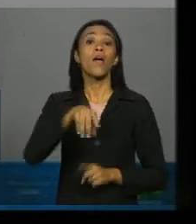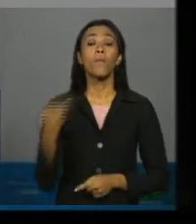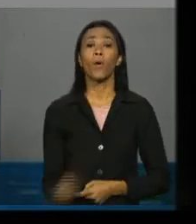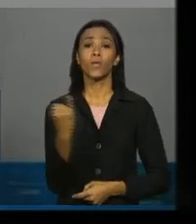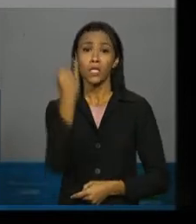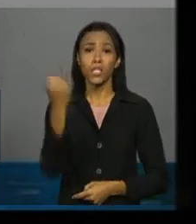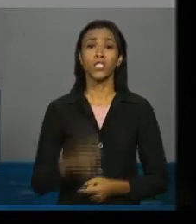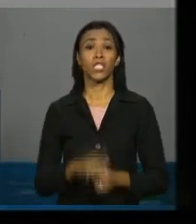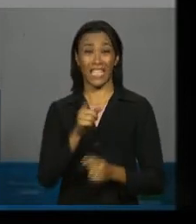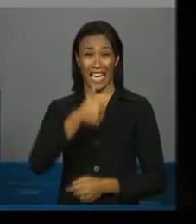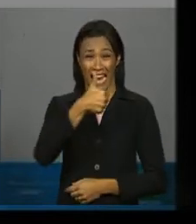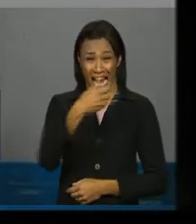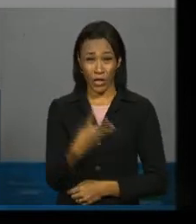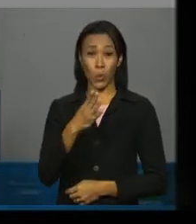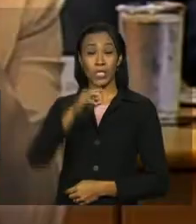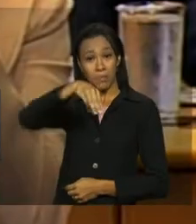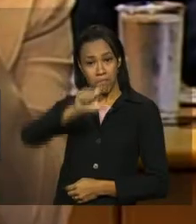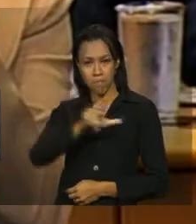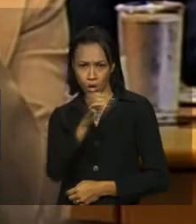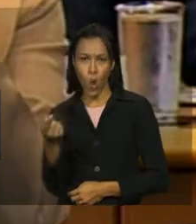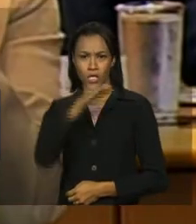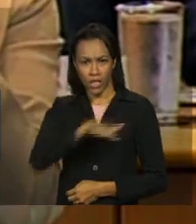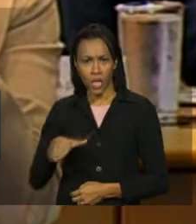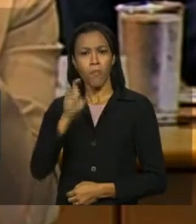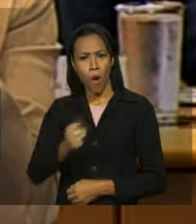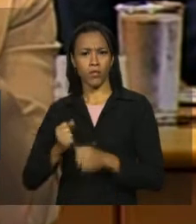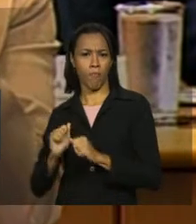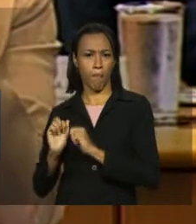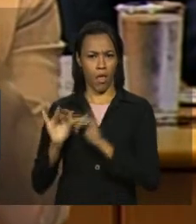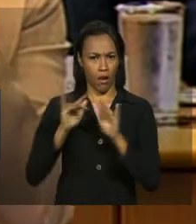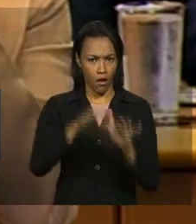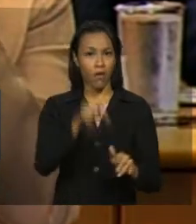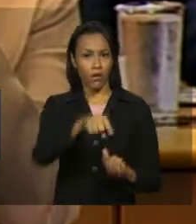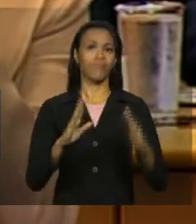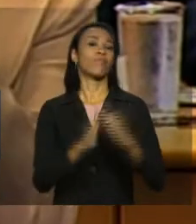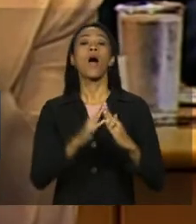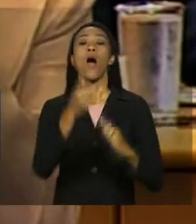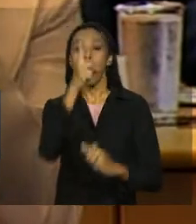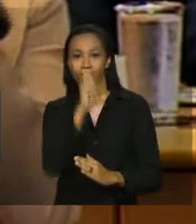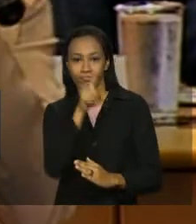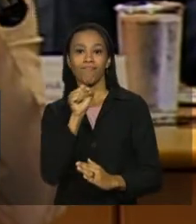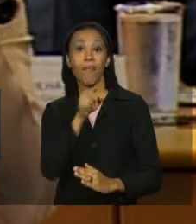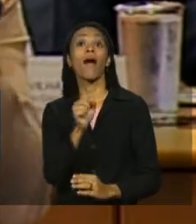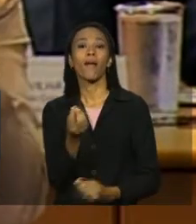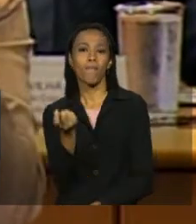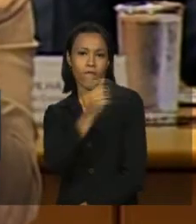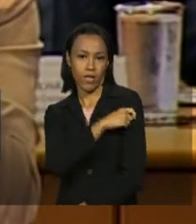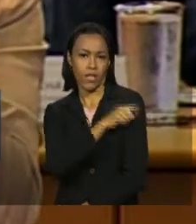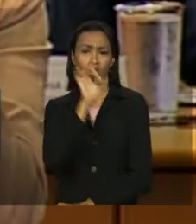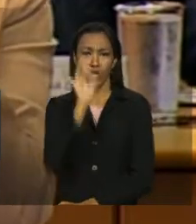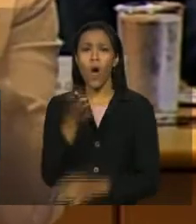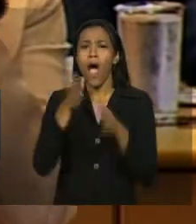importante que as 14 milhões de crianças compareçam ao centro de saúde aos postos de saúde porque